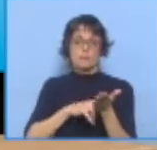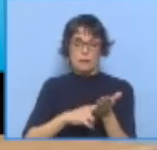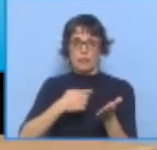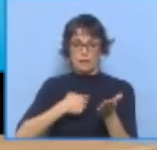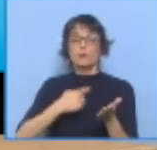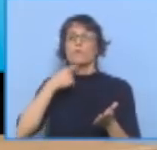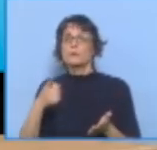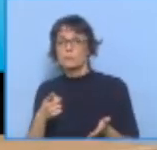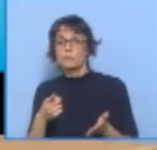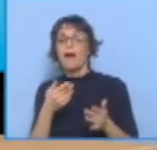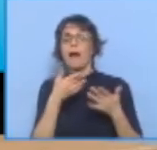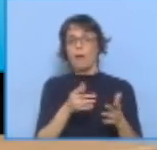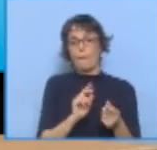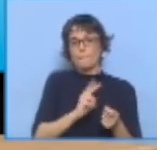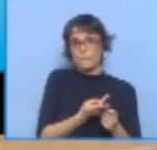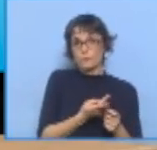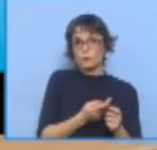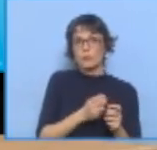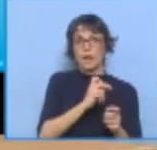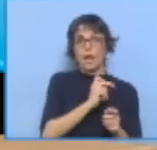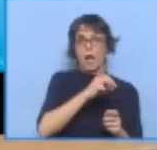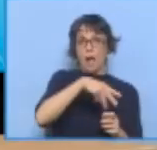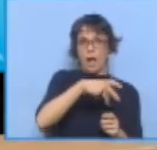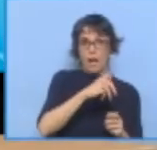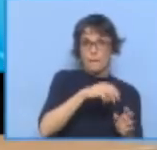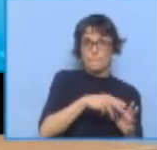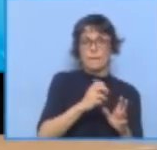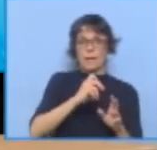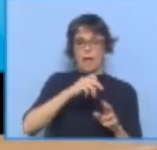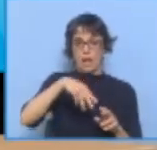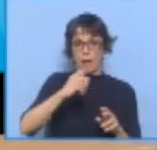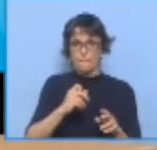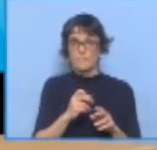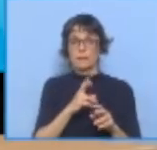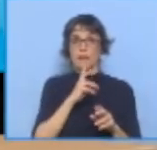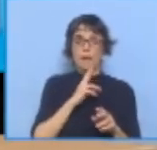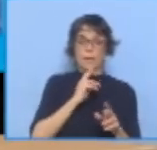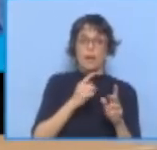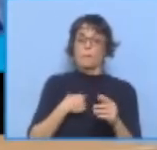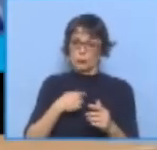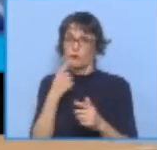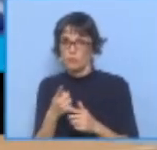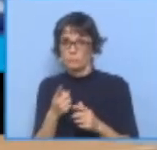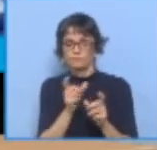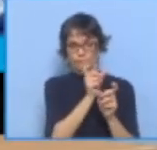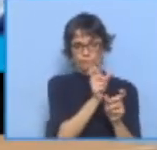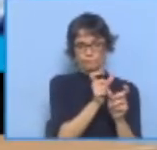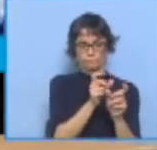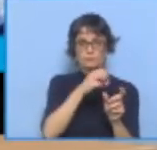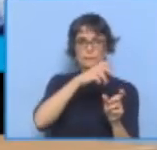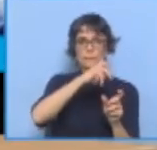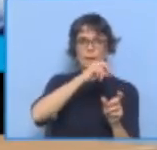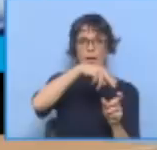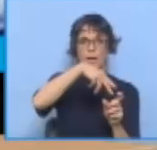bem, a razão principal, se quisermos, as razões principais são duas. Primeiro, Amen é uma palavra